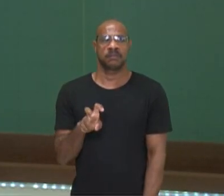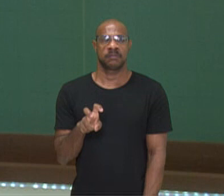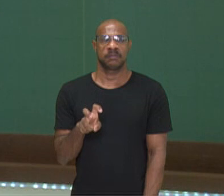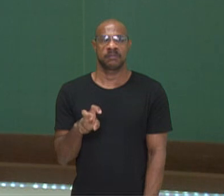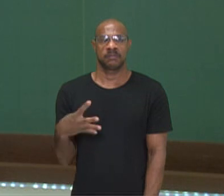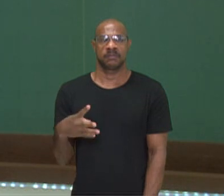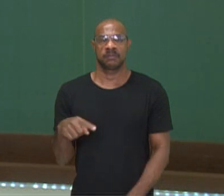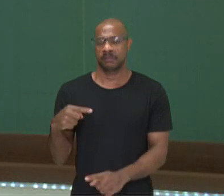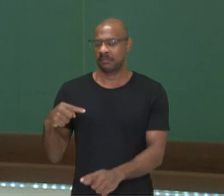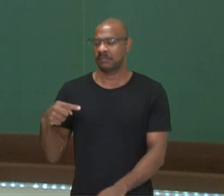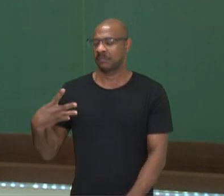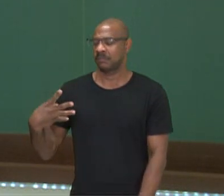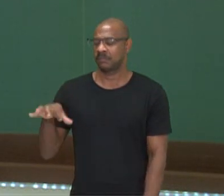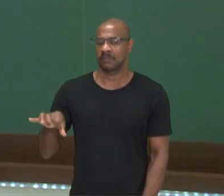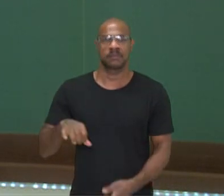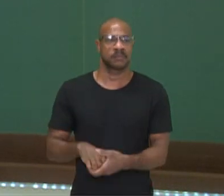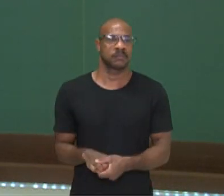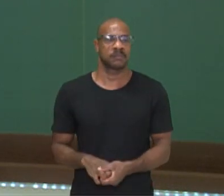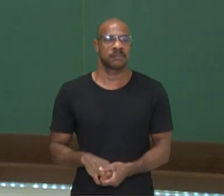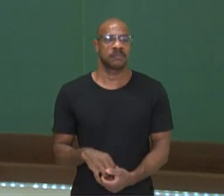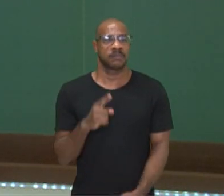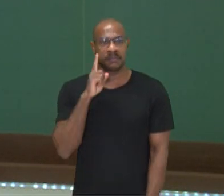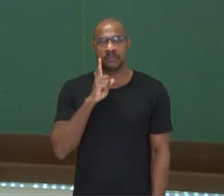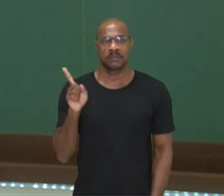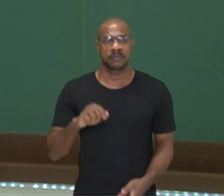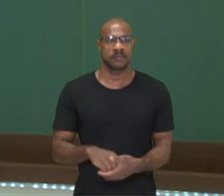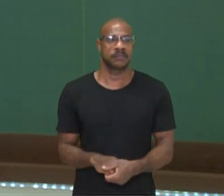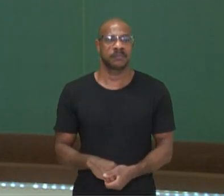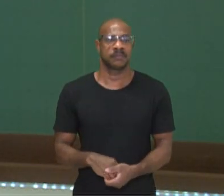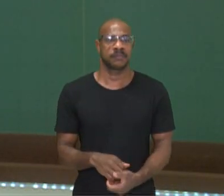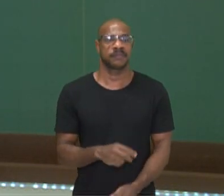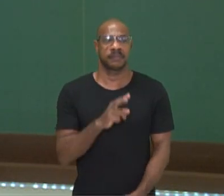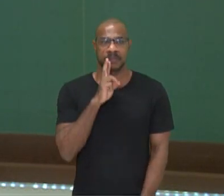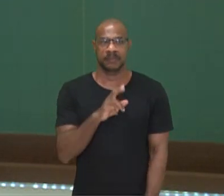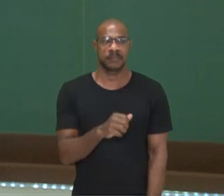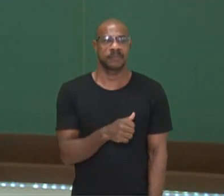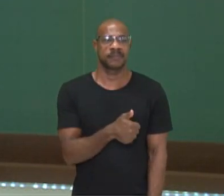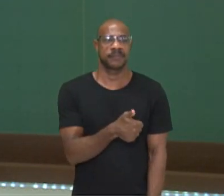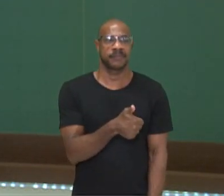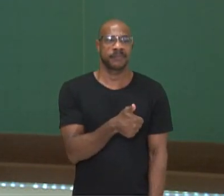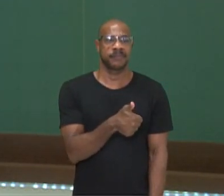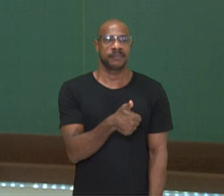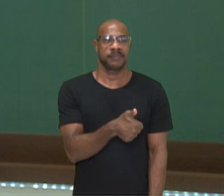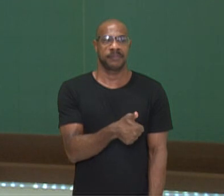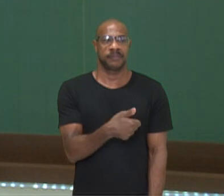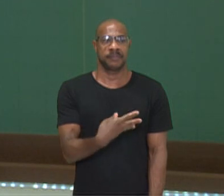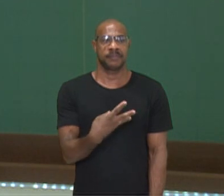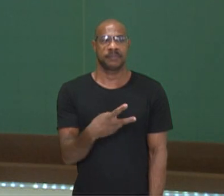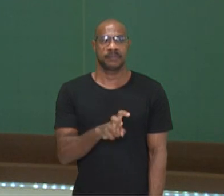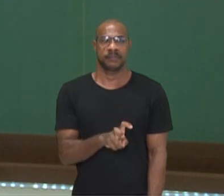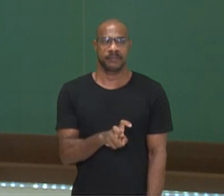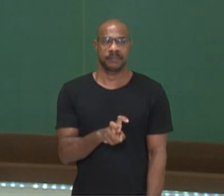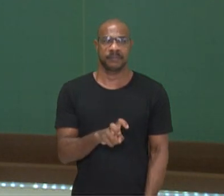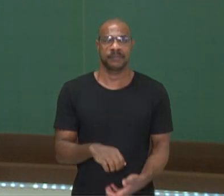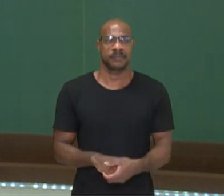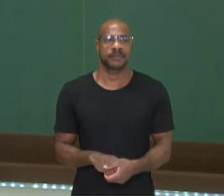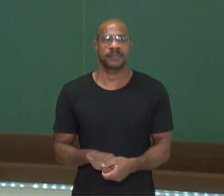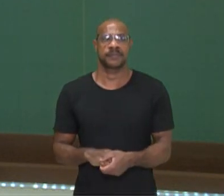menos 49. 144 mais 1, 145. 54 menos 49,